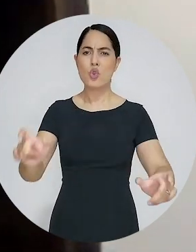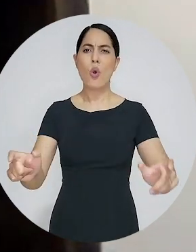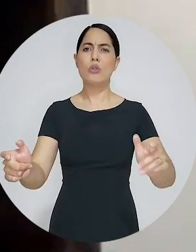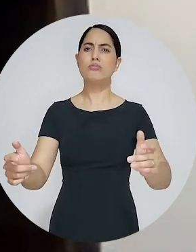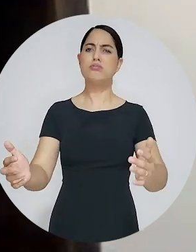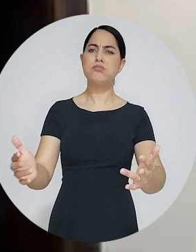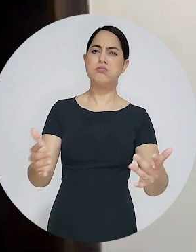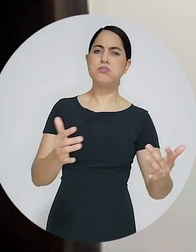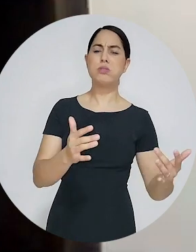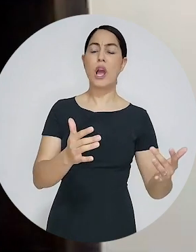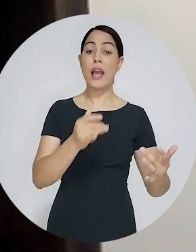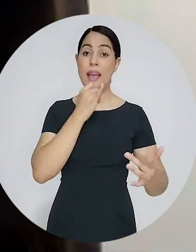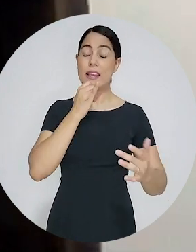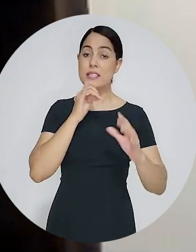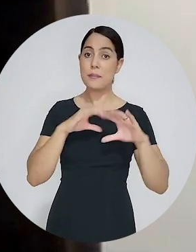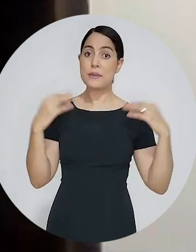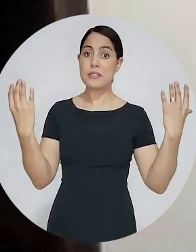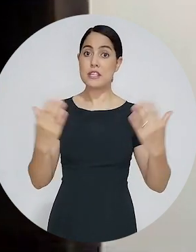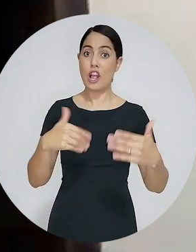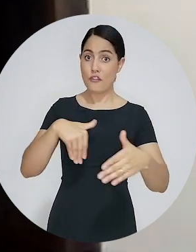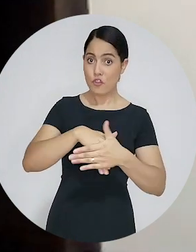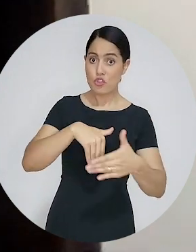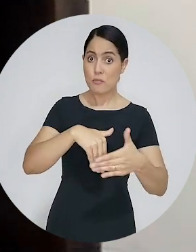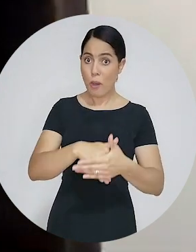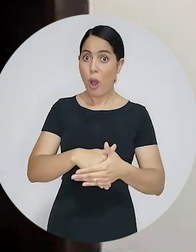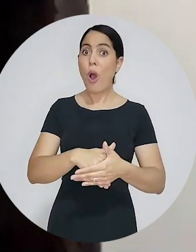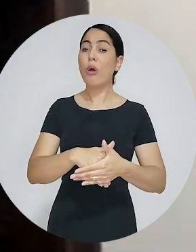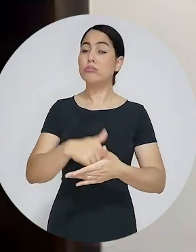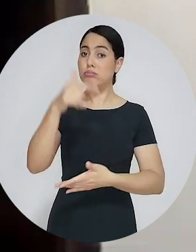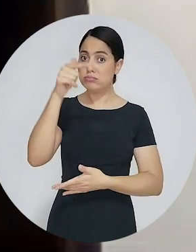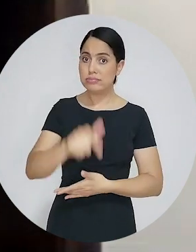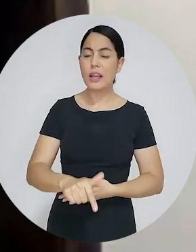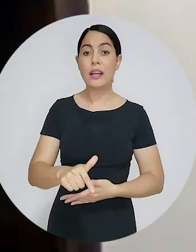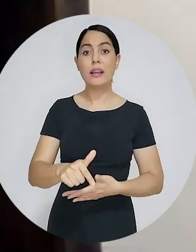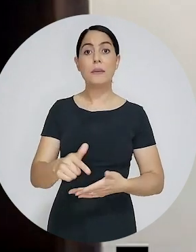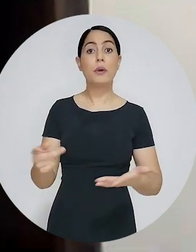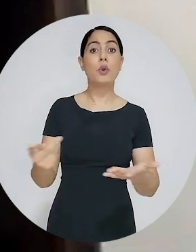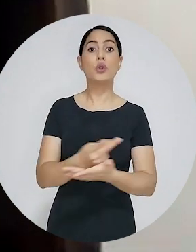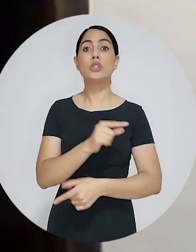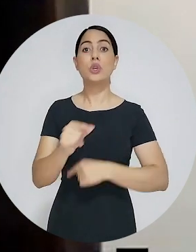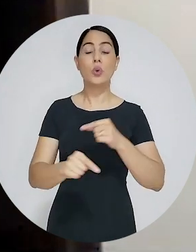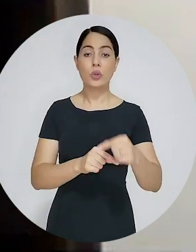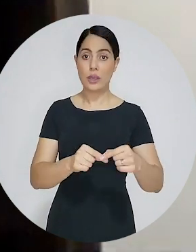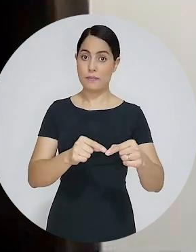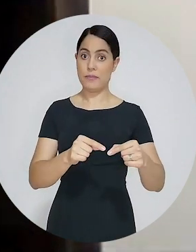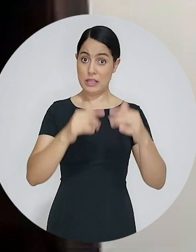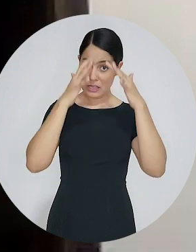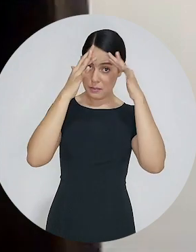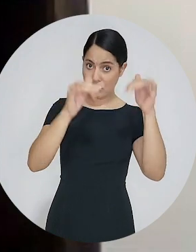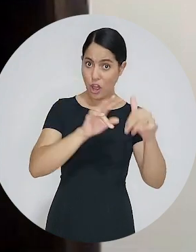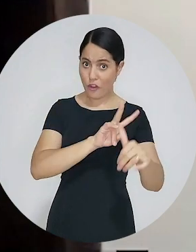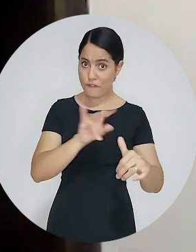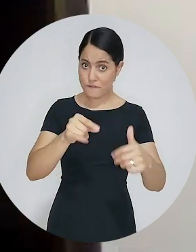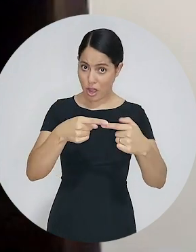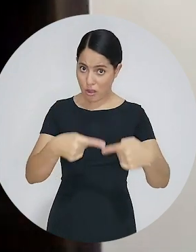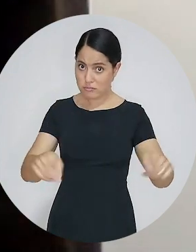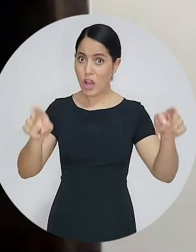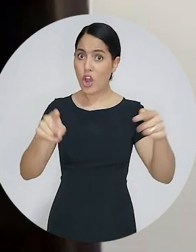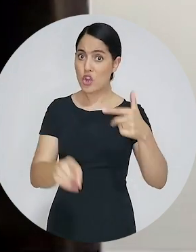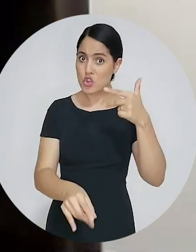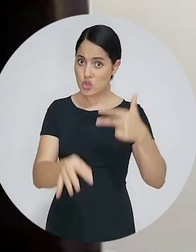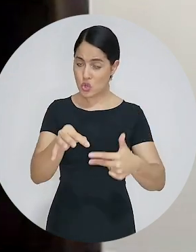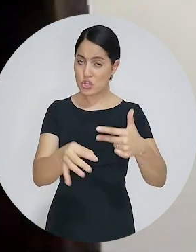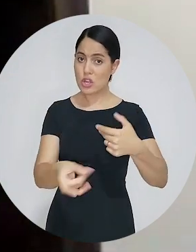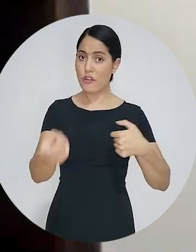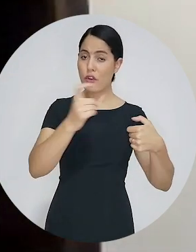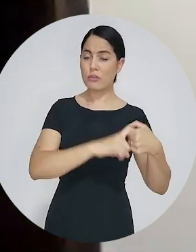o público, os públicos retornam inclusive aos estádios de futebol e é preciso também que os fóruns brasileiros reabram. É